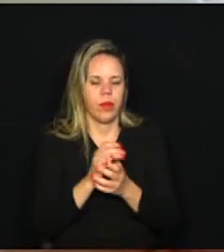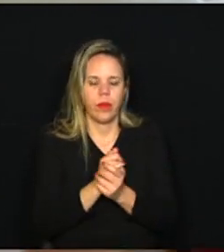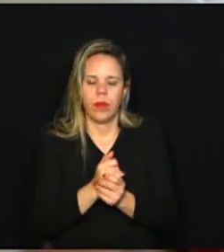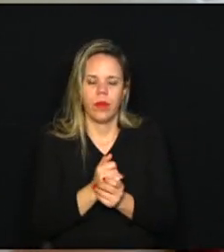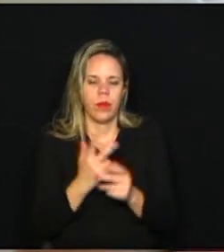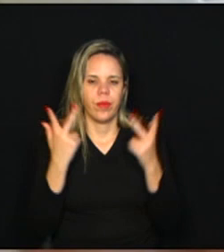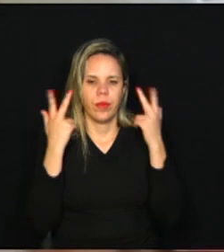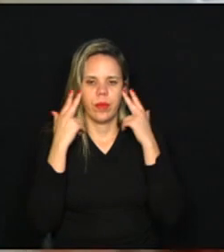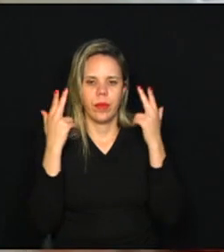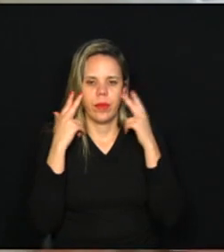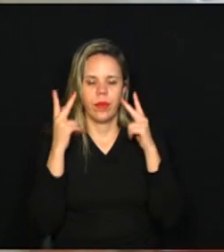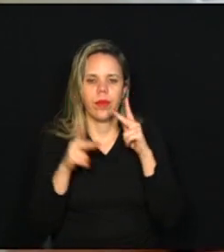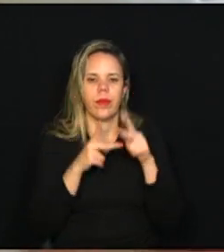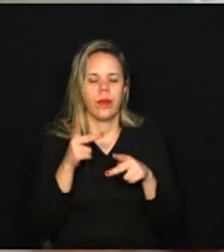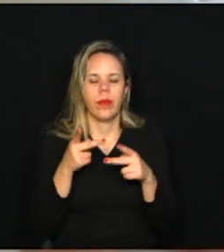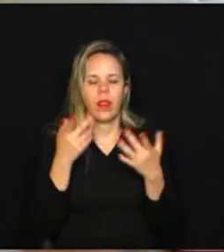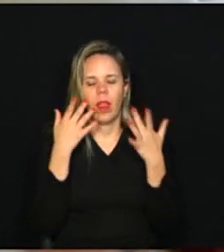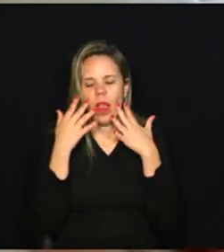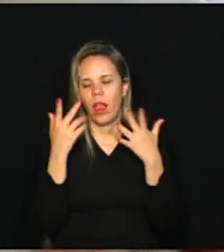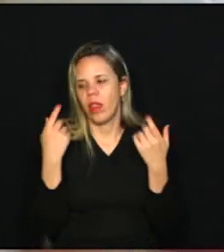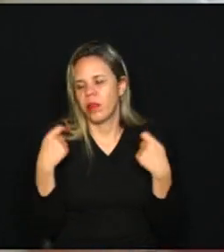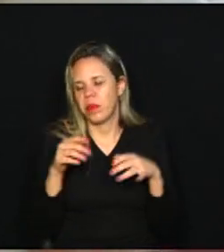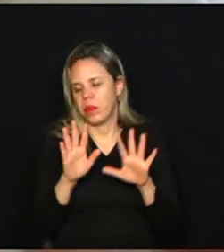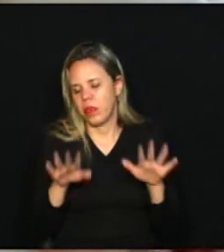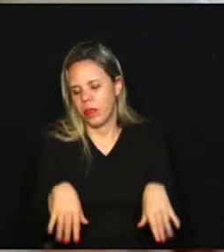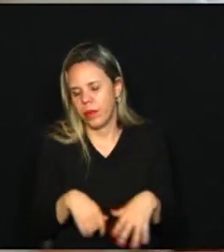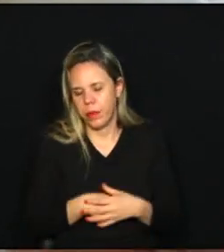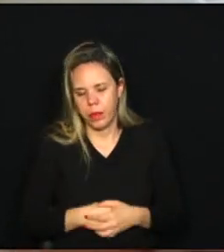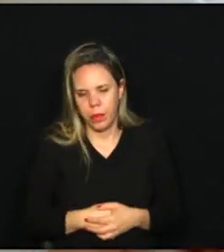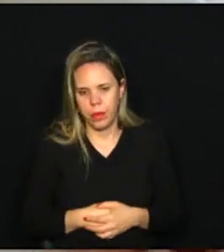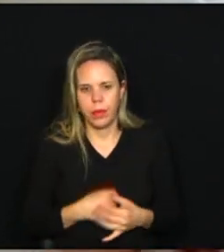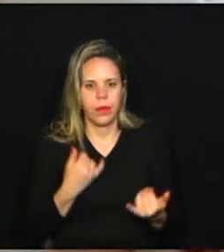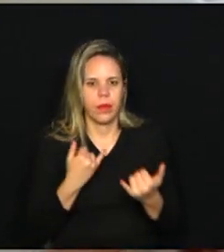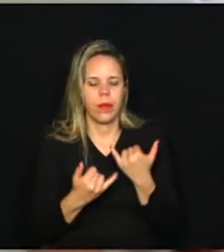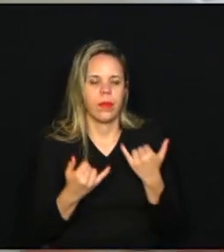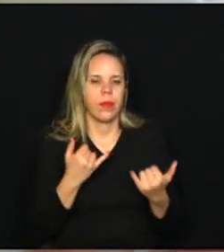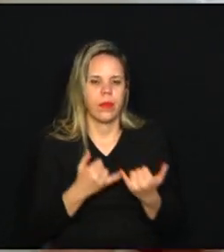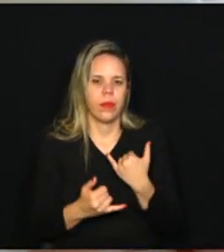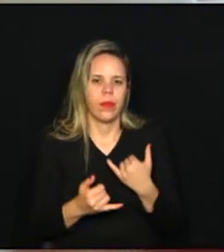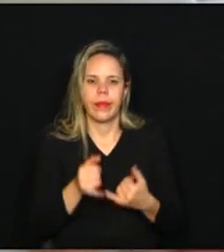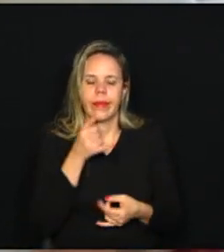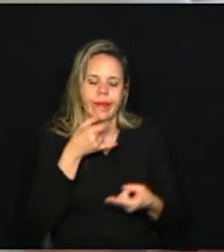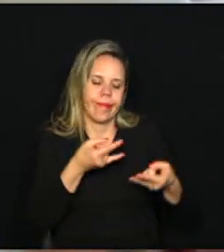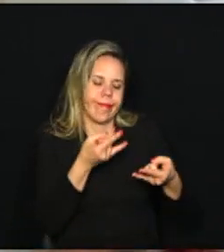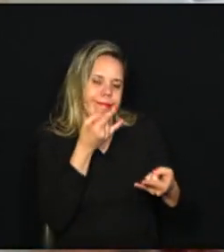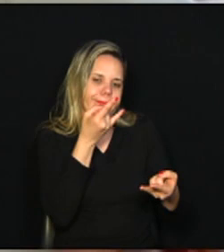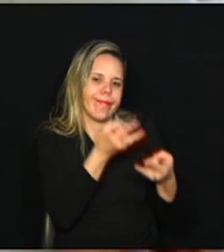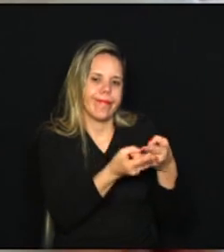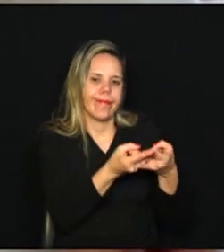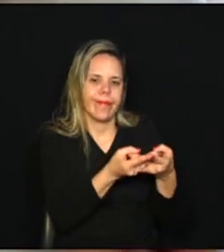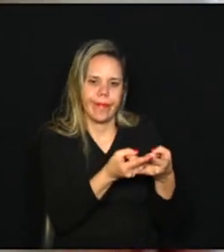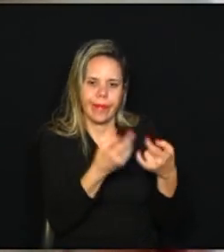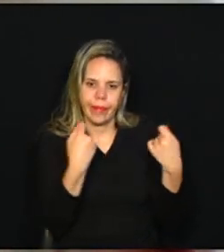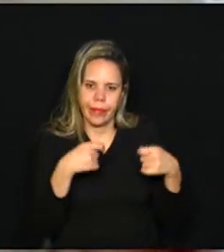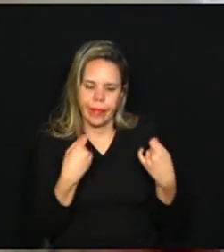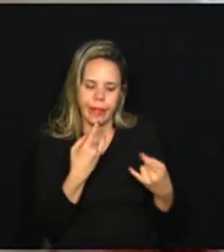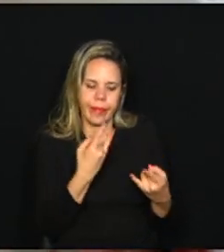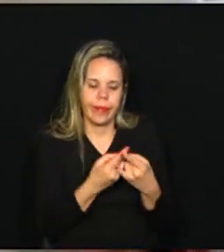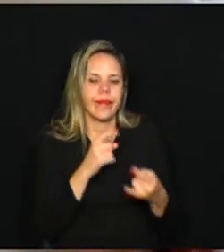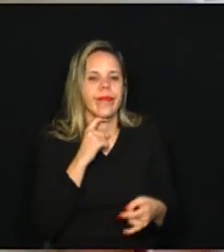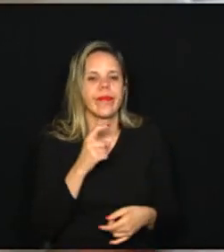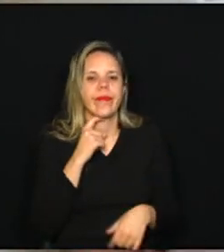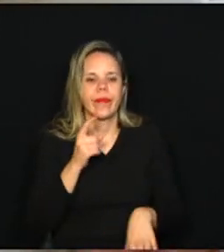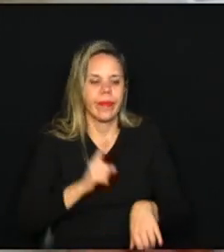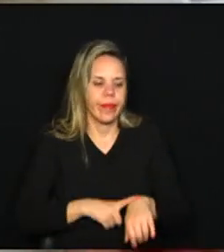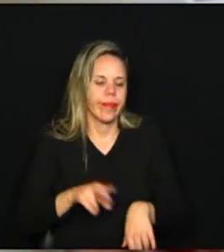coisa banalizada, como eu digo, sempre semelhante ao uso de camisinha, né? Todo mundo sabe que tem que usar, mas ninguém usa na hora